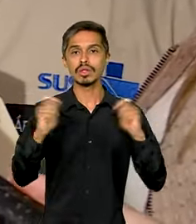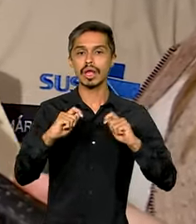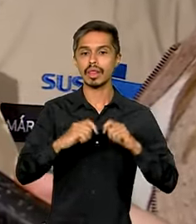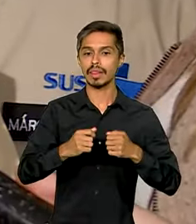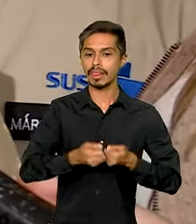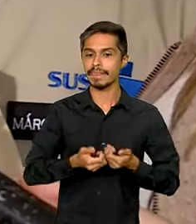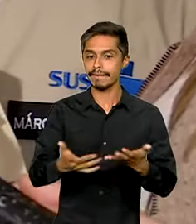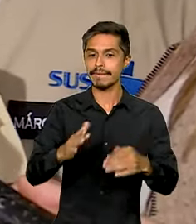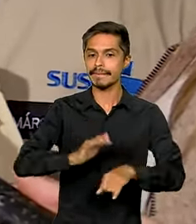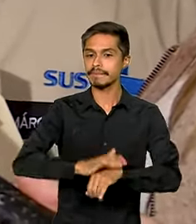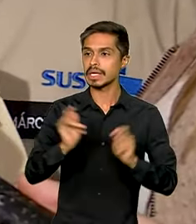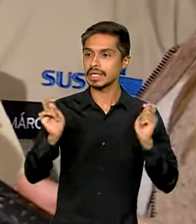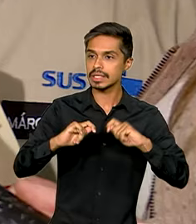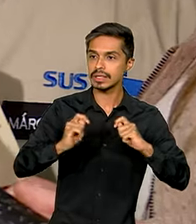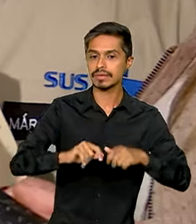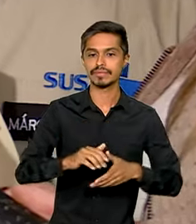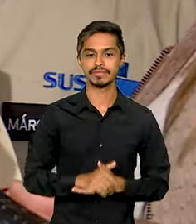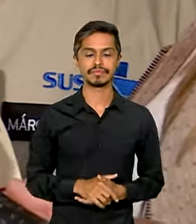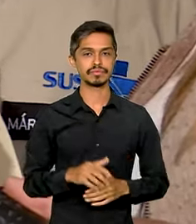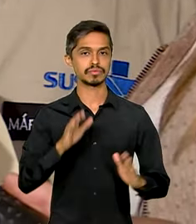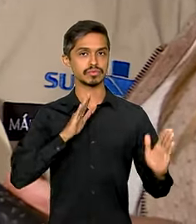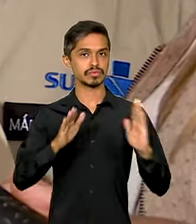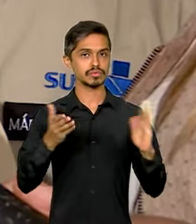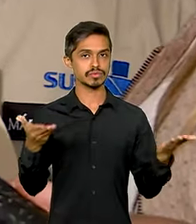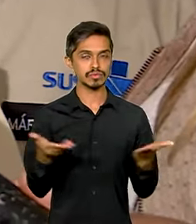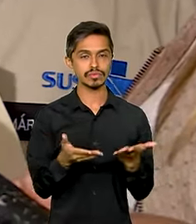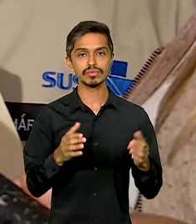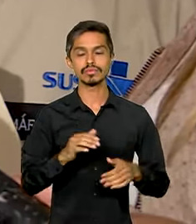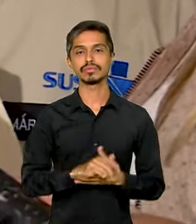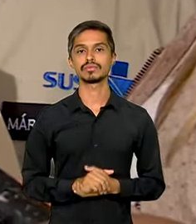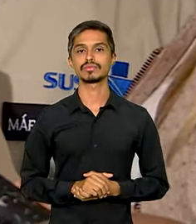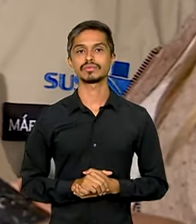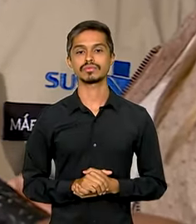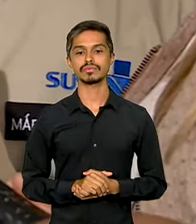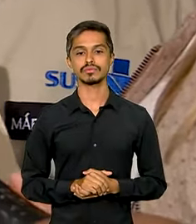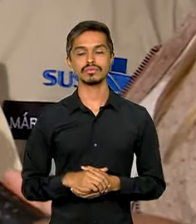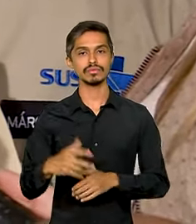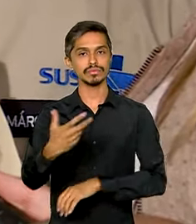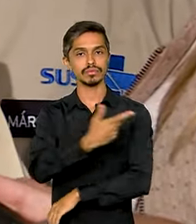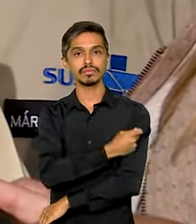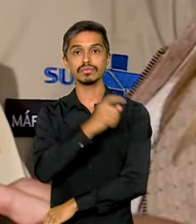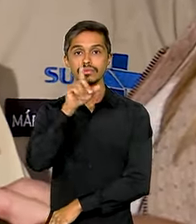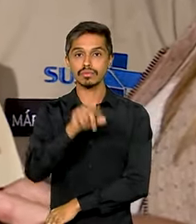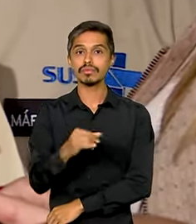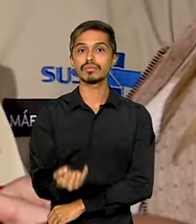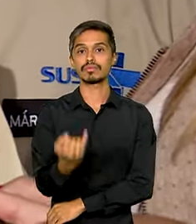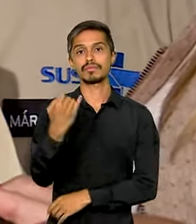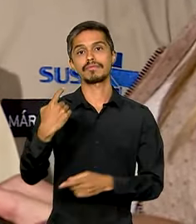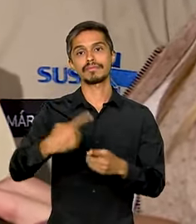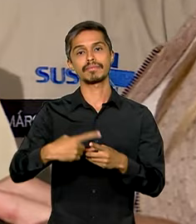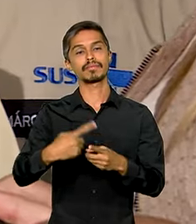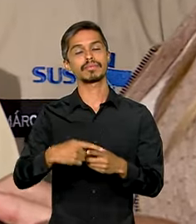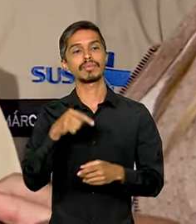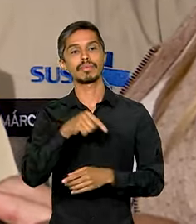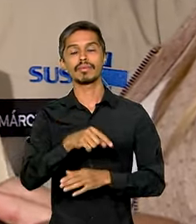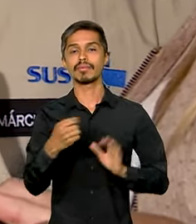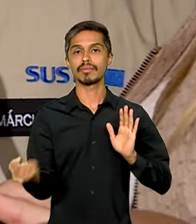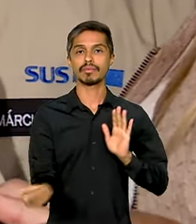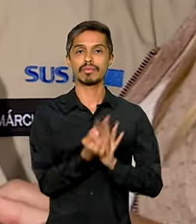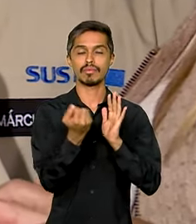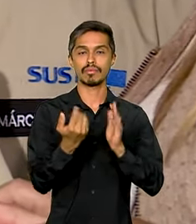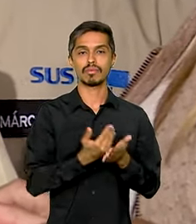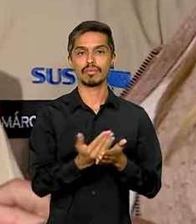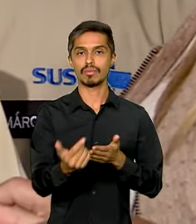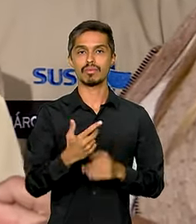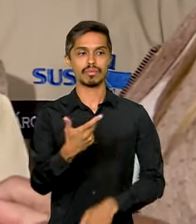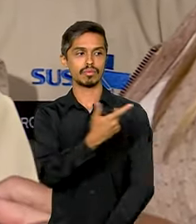essa oferta de vacinas. Nesse momento, as vacinas são muito importantes porque elas significam o